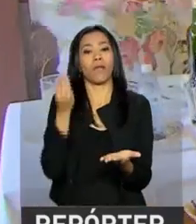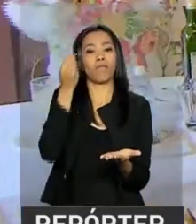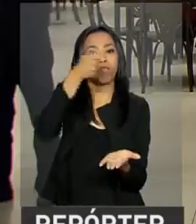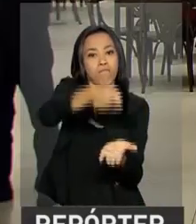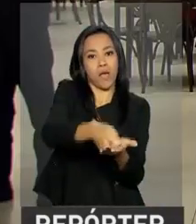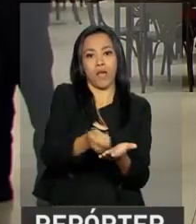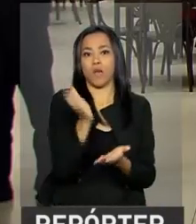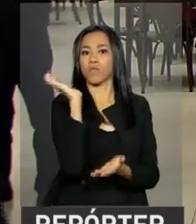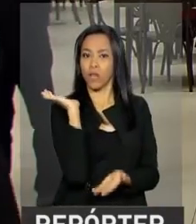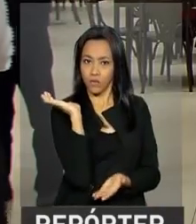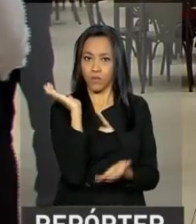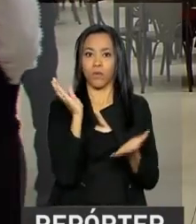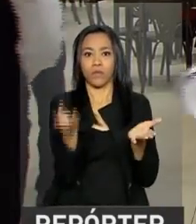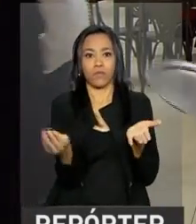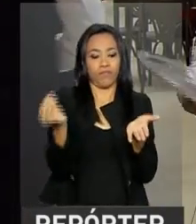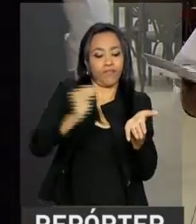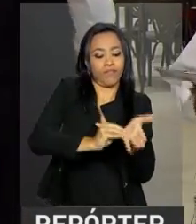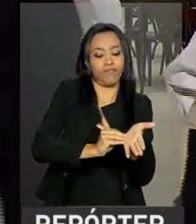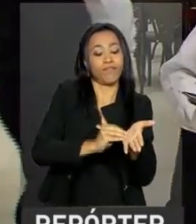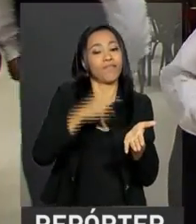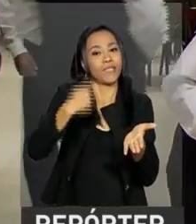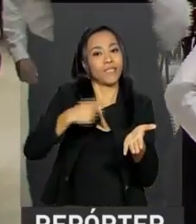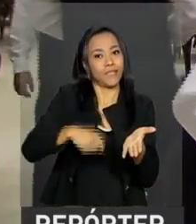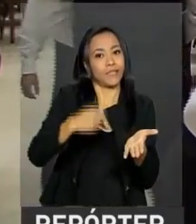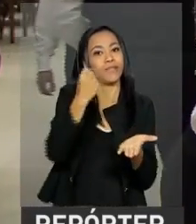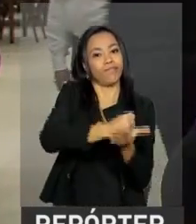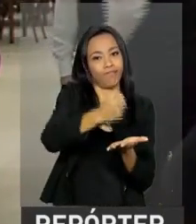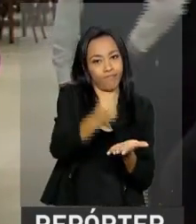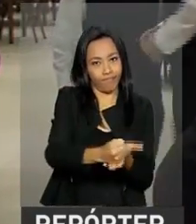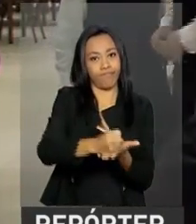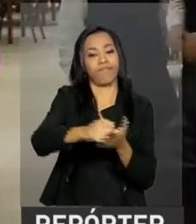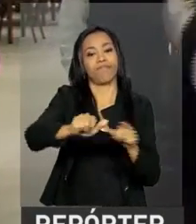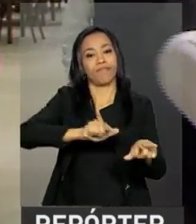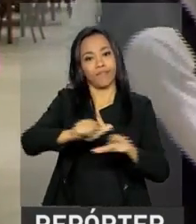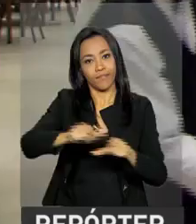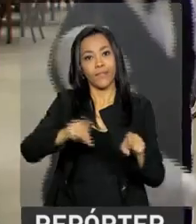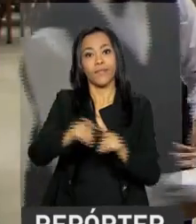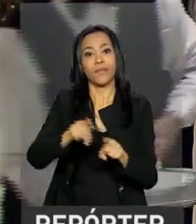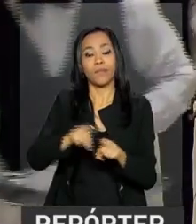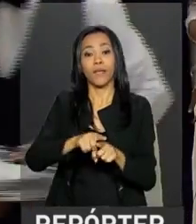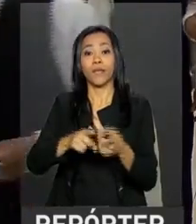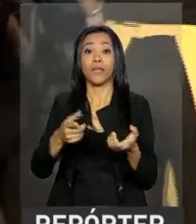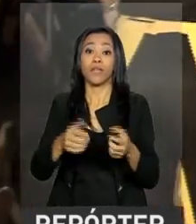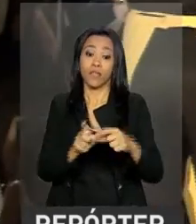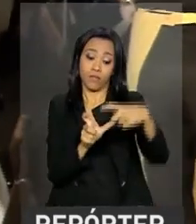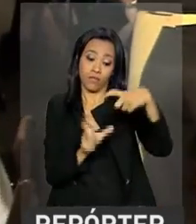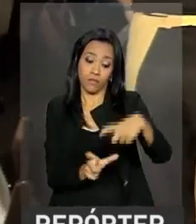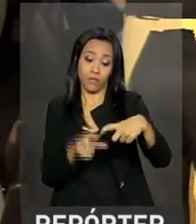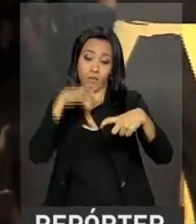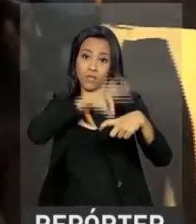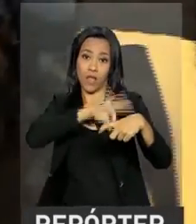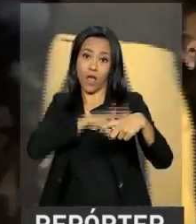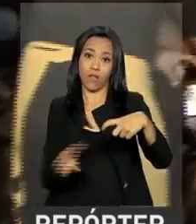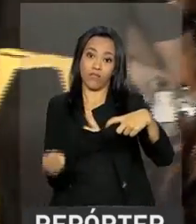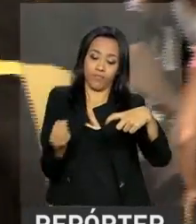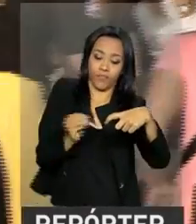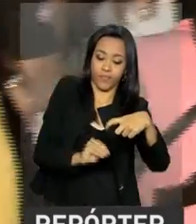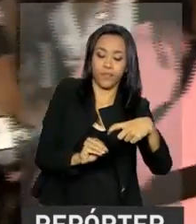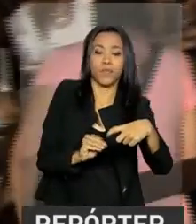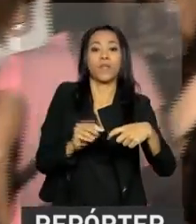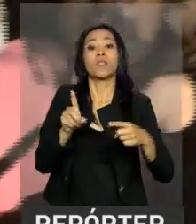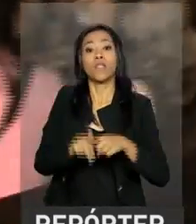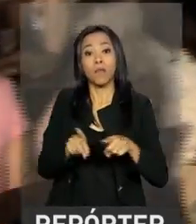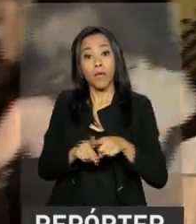Os empregadores devem anotar na carteira de trabalho e no contra-cheque tanto o salário fixo quanto